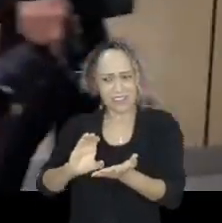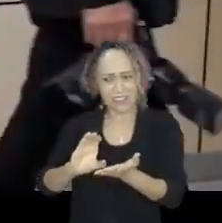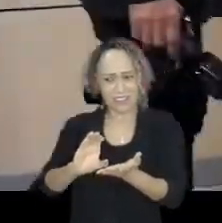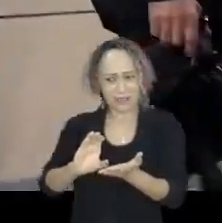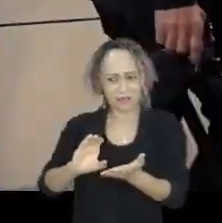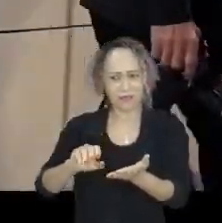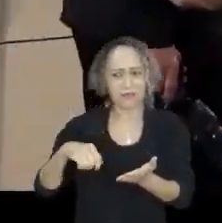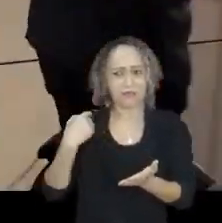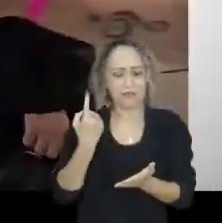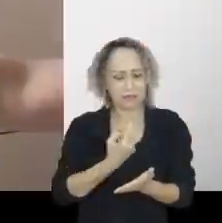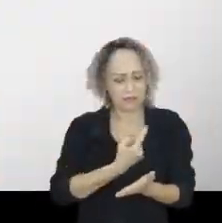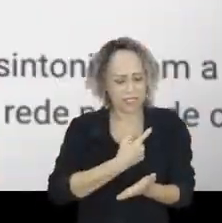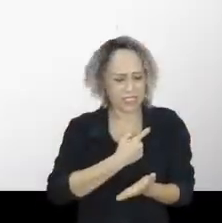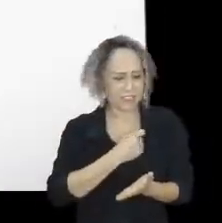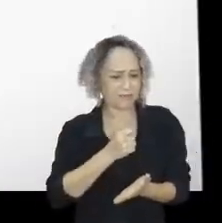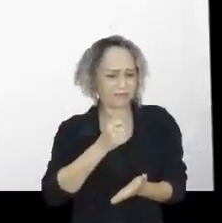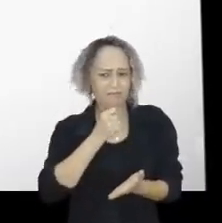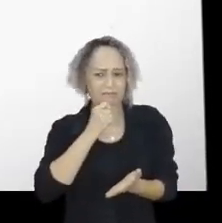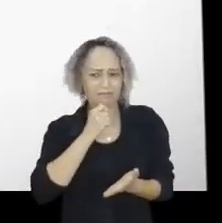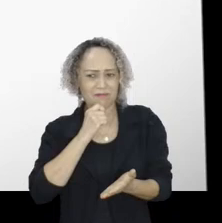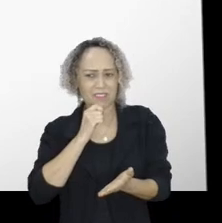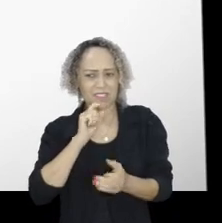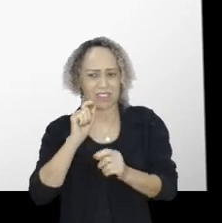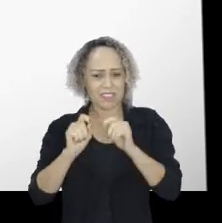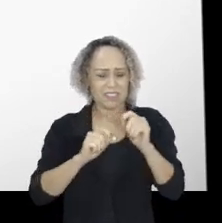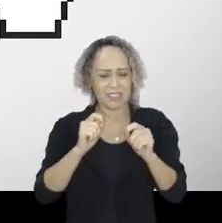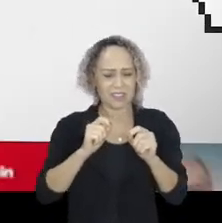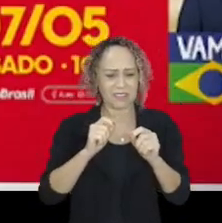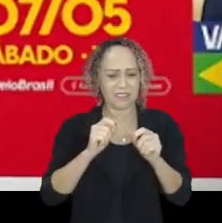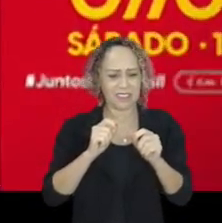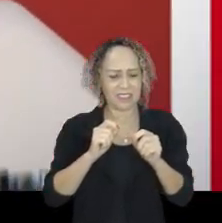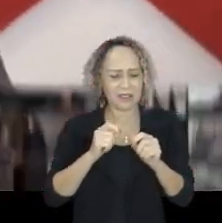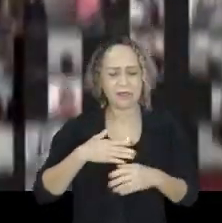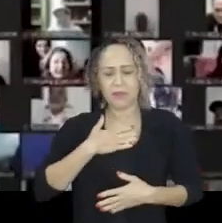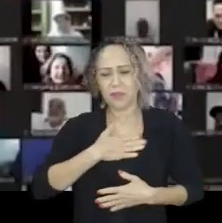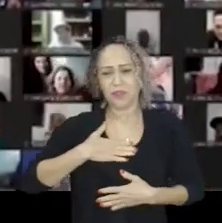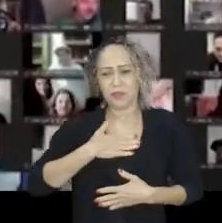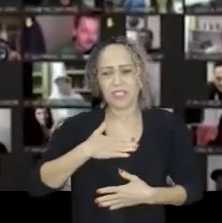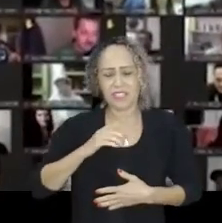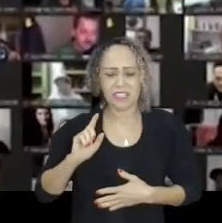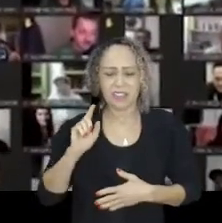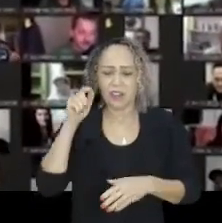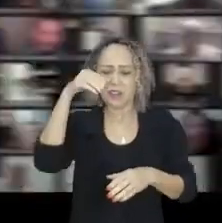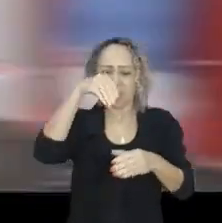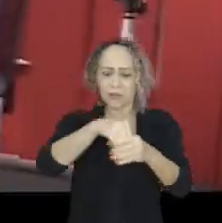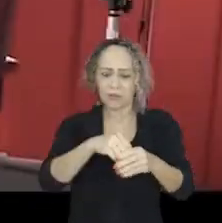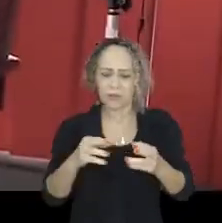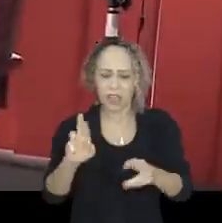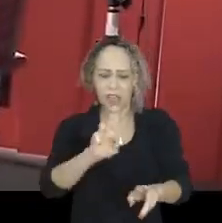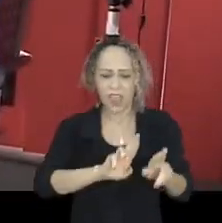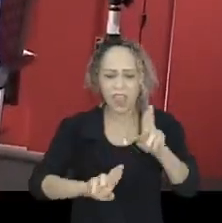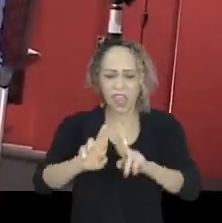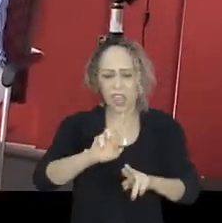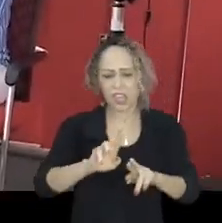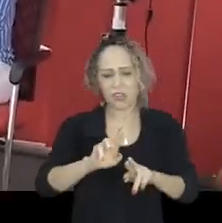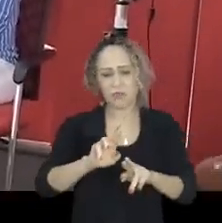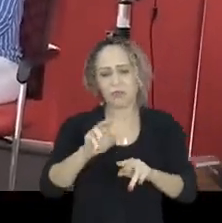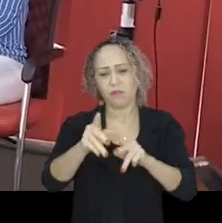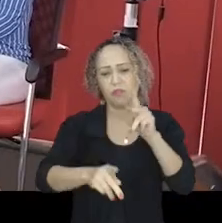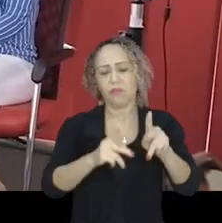gente. Para quem ainda não é, muito prazer. Fazemos parte da Rede Povo de Comunicação do PT.